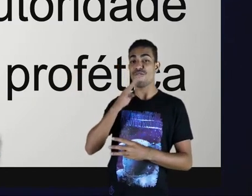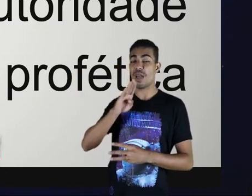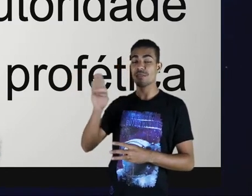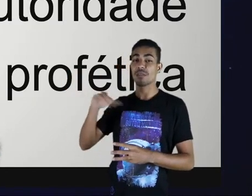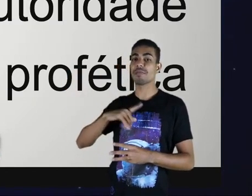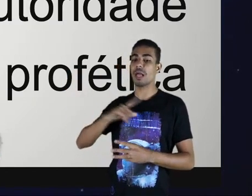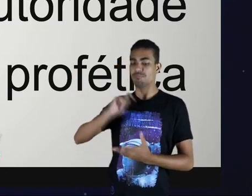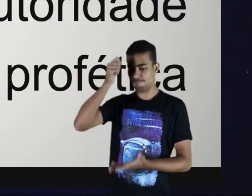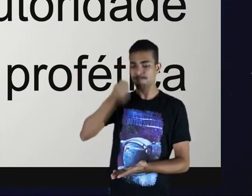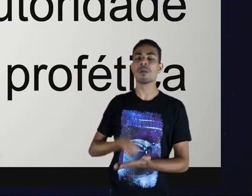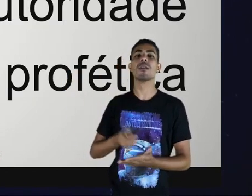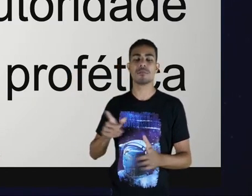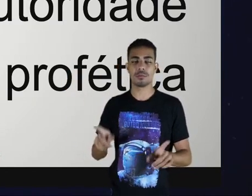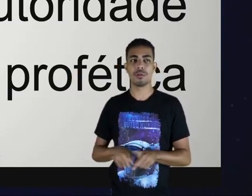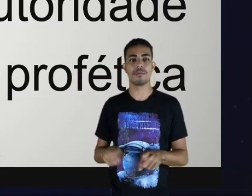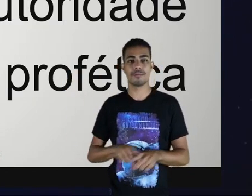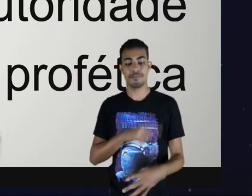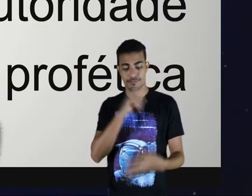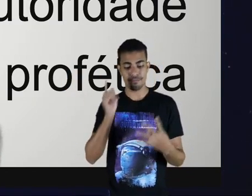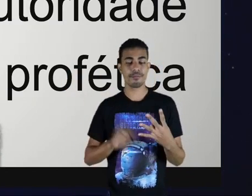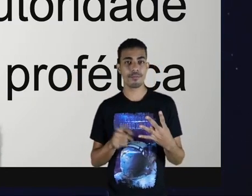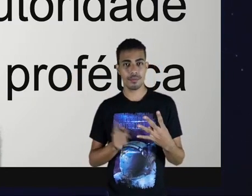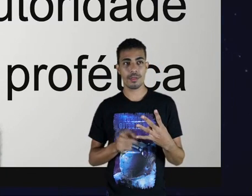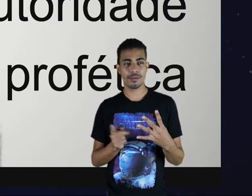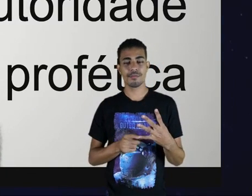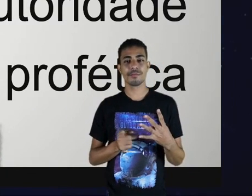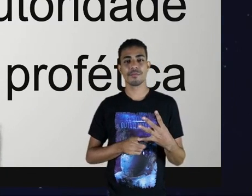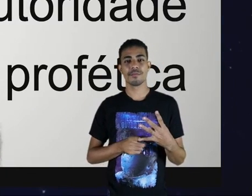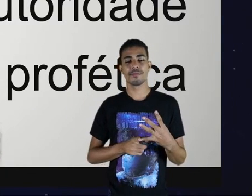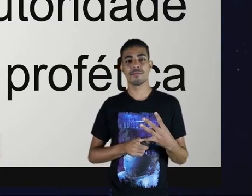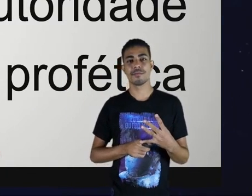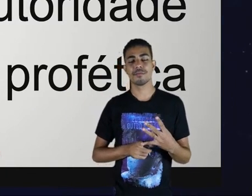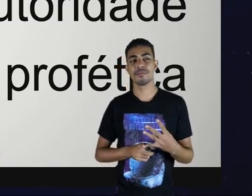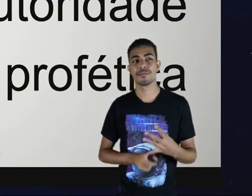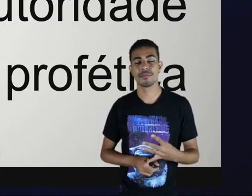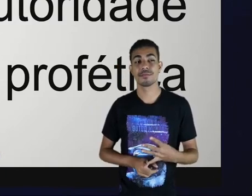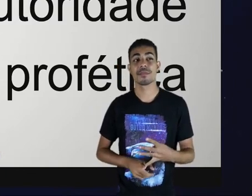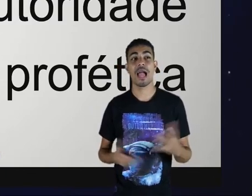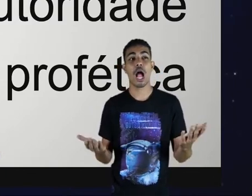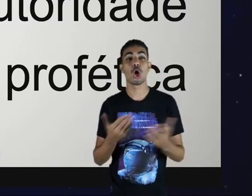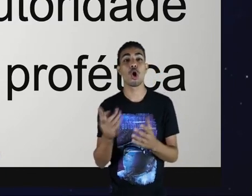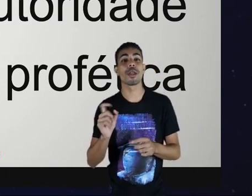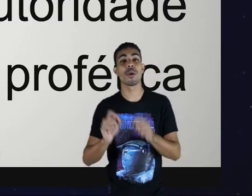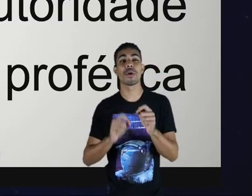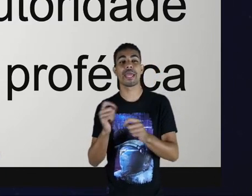Esta é a quarta, é a criação.